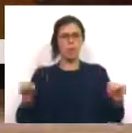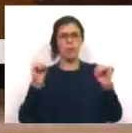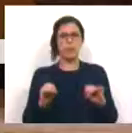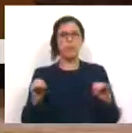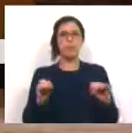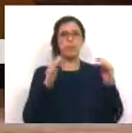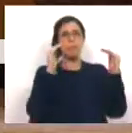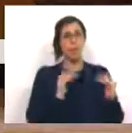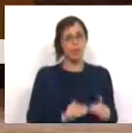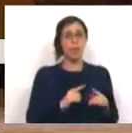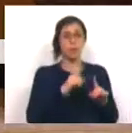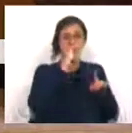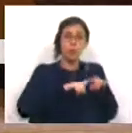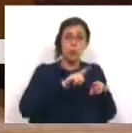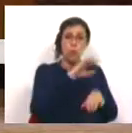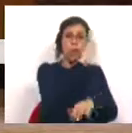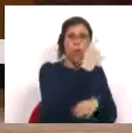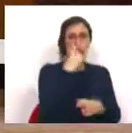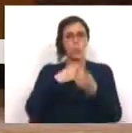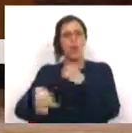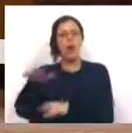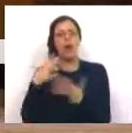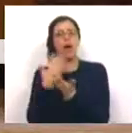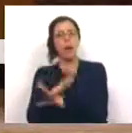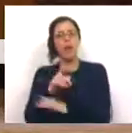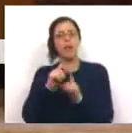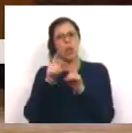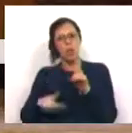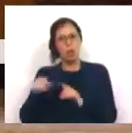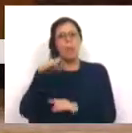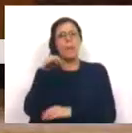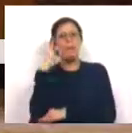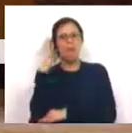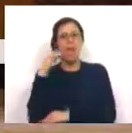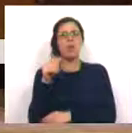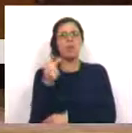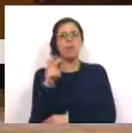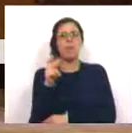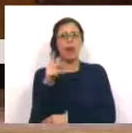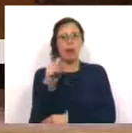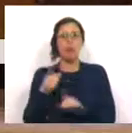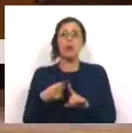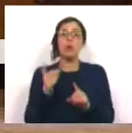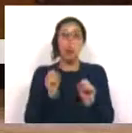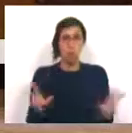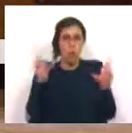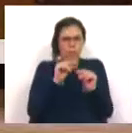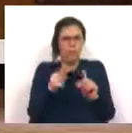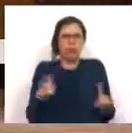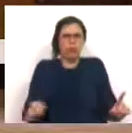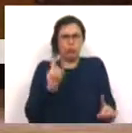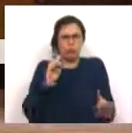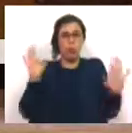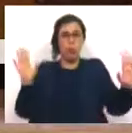incomparavelmente menor se comparada com a área ardida de eucalipto e de pinheiro bravo. Isto não é nenhuma novidade.